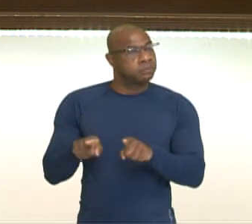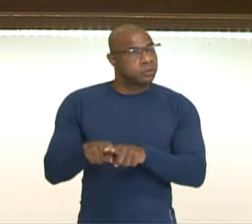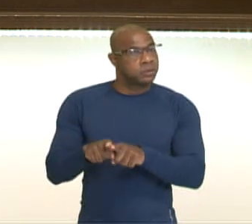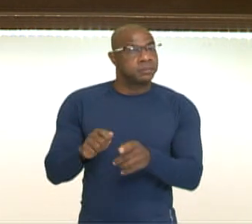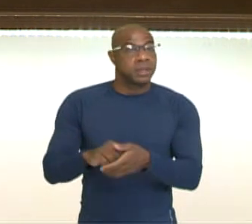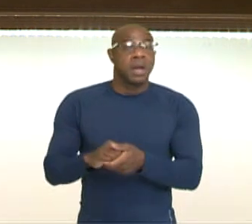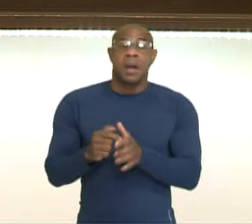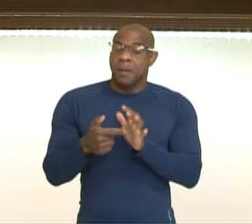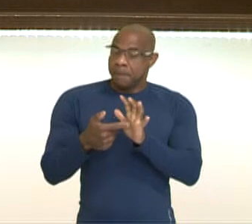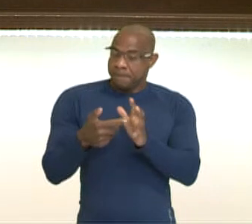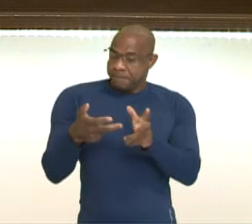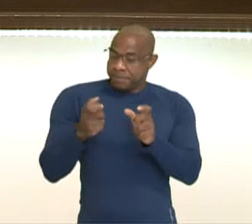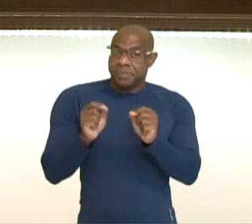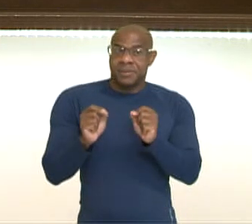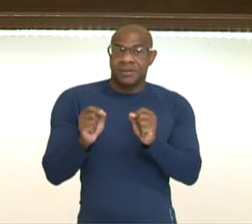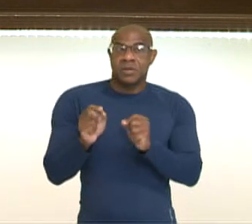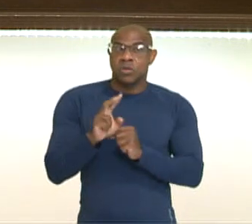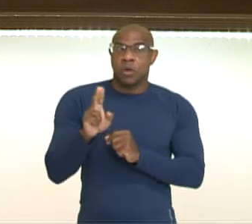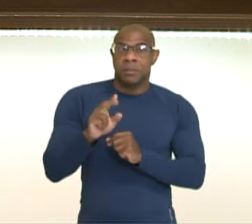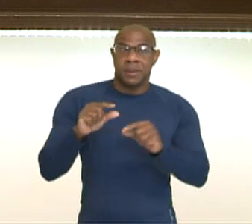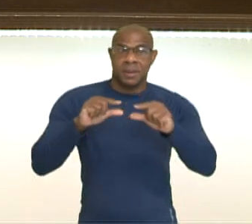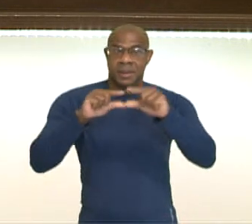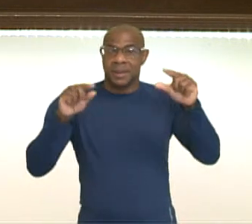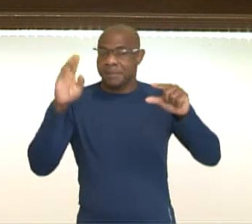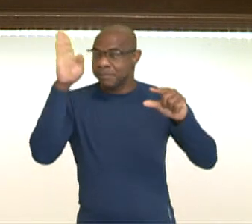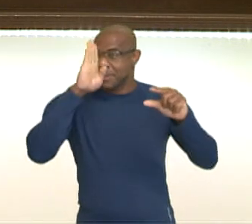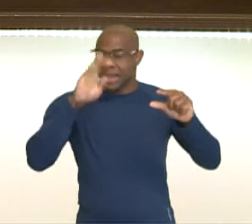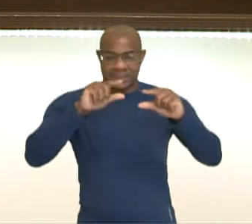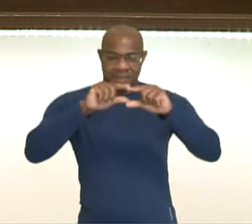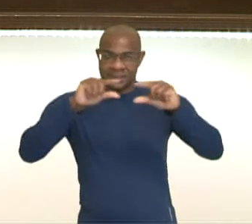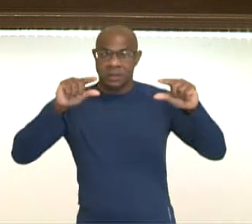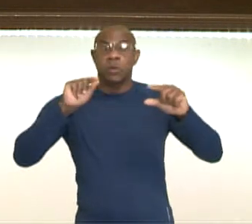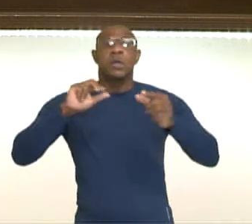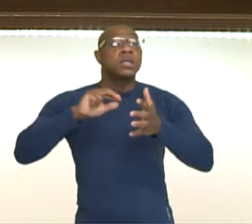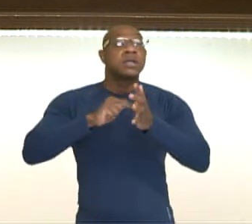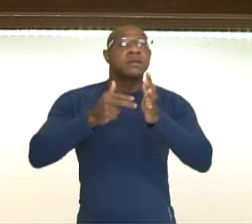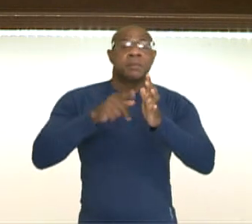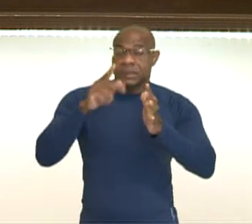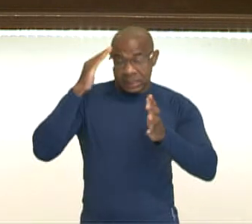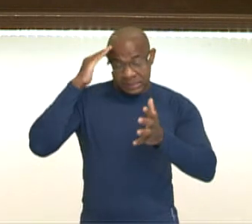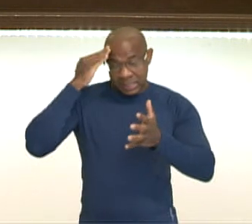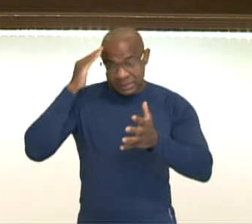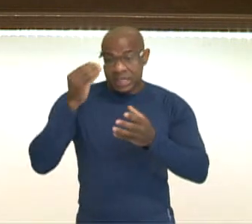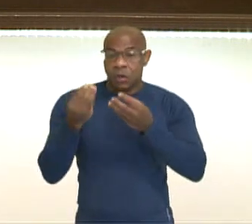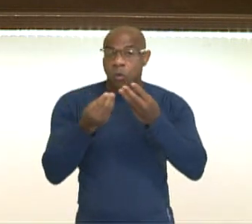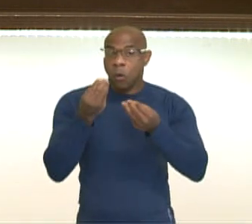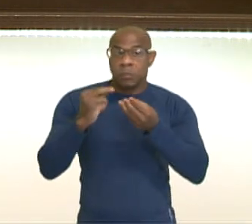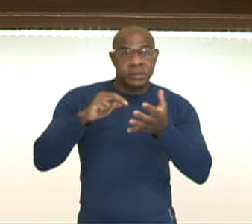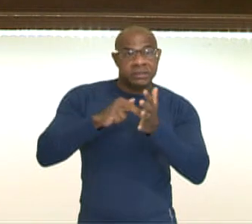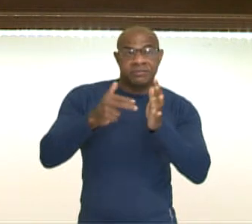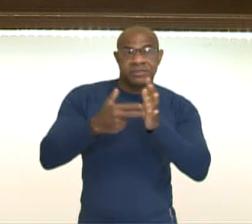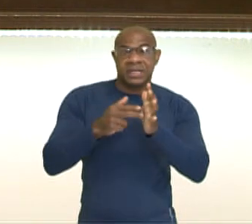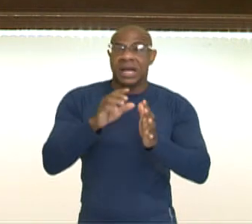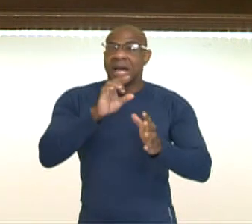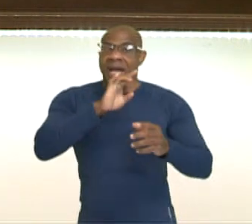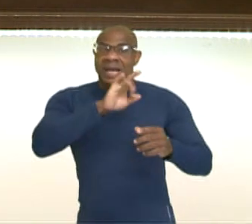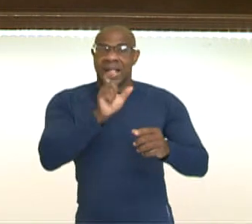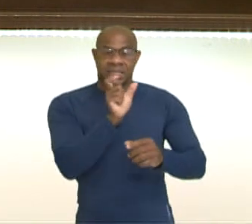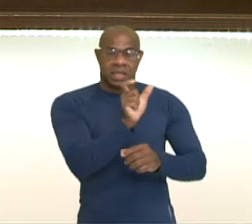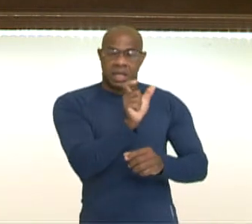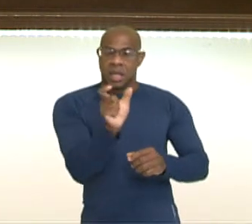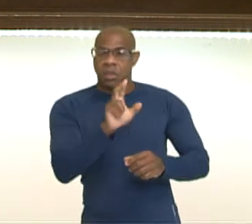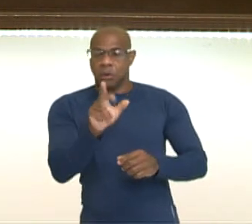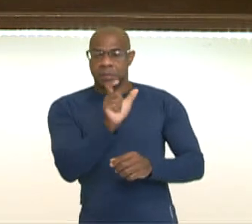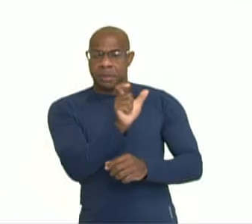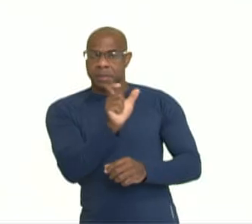a identificação do nome Brasil para que você entenda o que significa cada item do nome que compõe o nosso estado